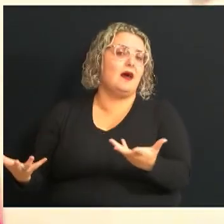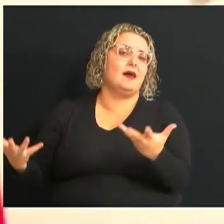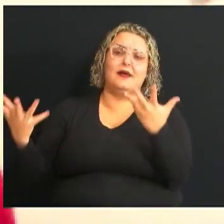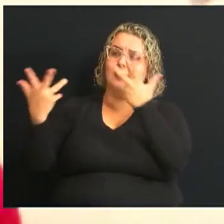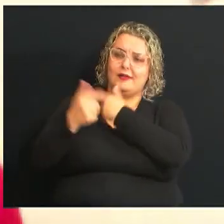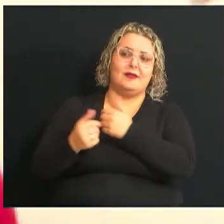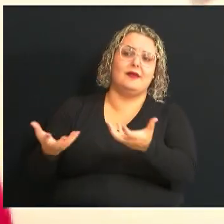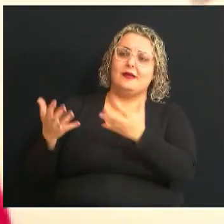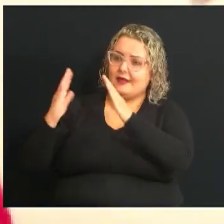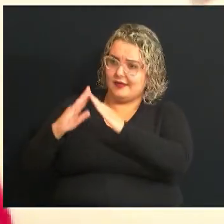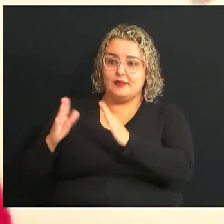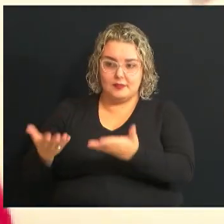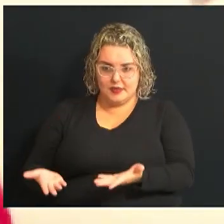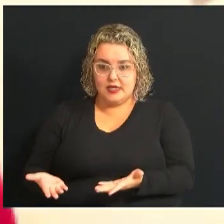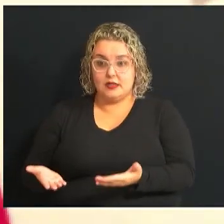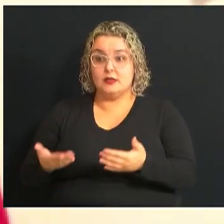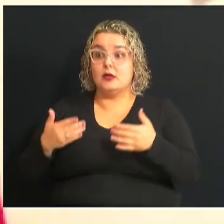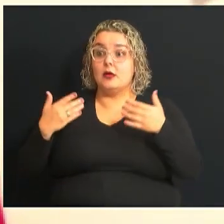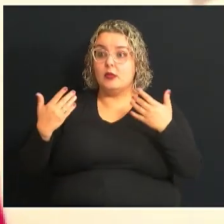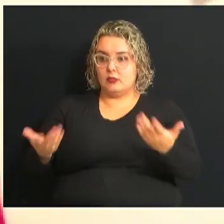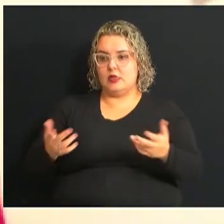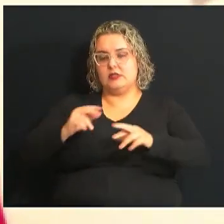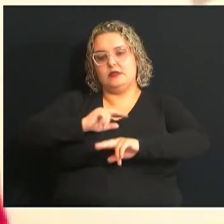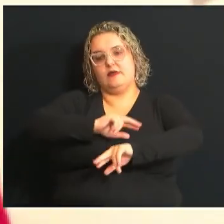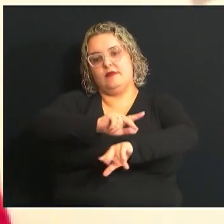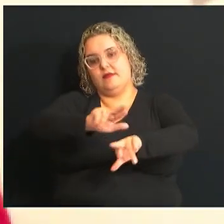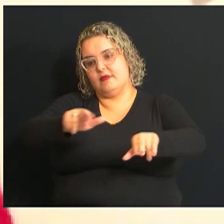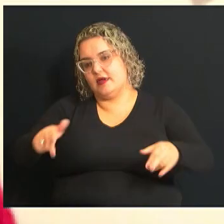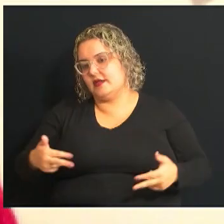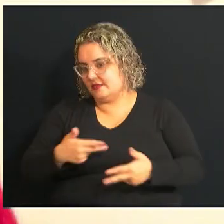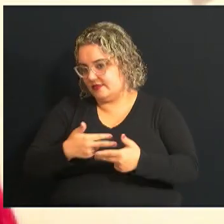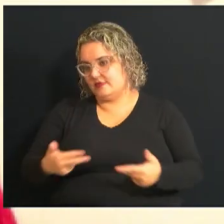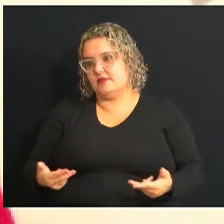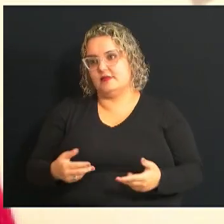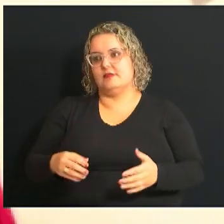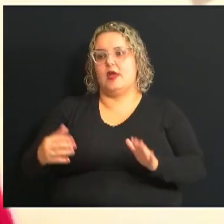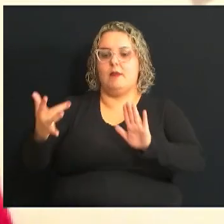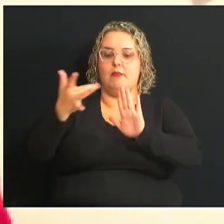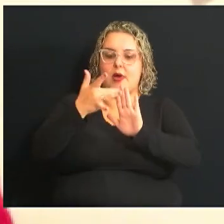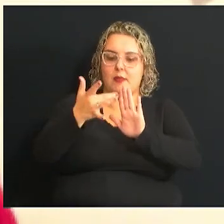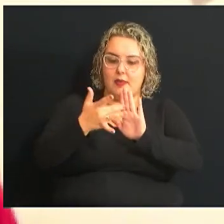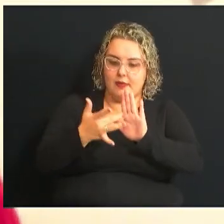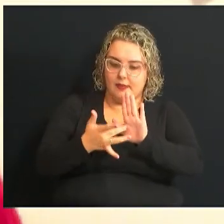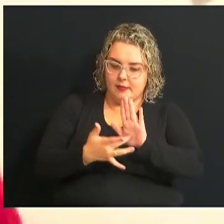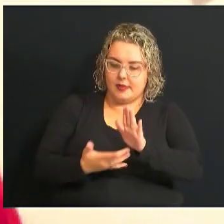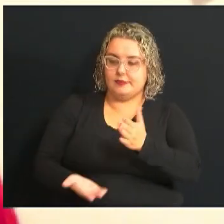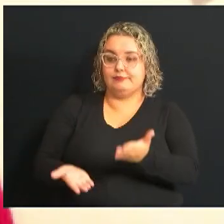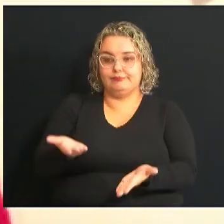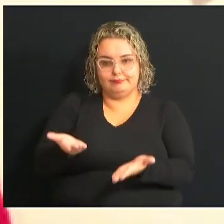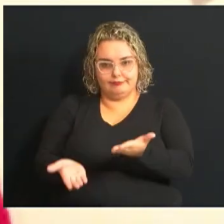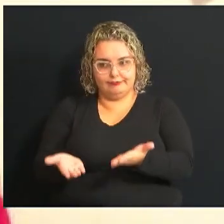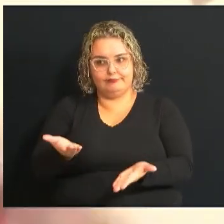lindo, quero morar aqui. Mas são muitos os fatores que a gente tem que botar na balança, né?